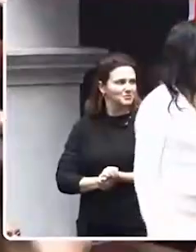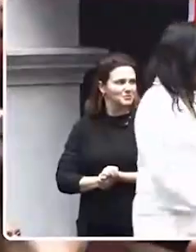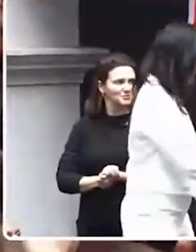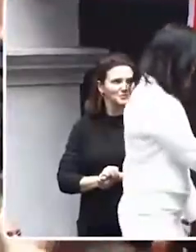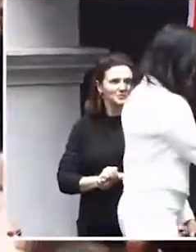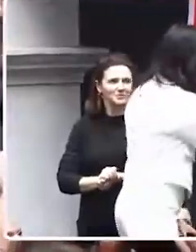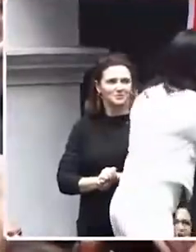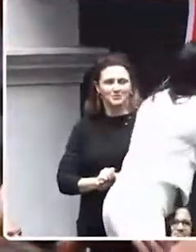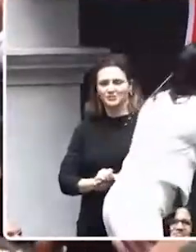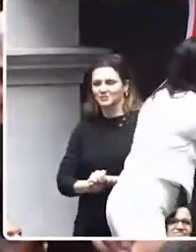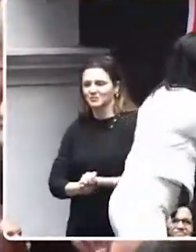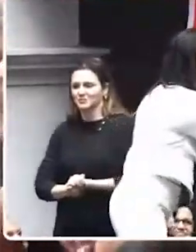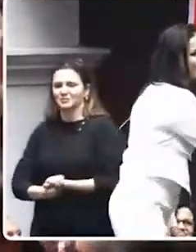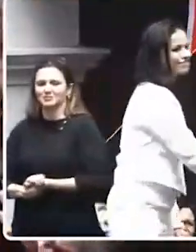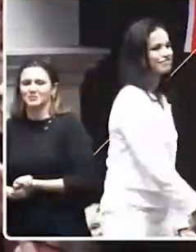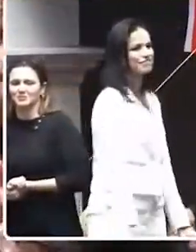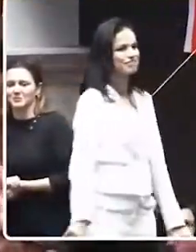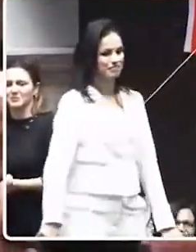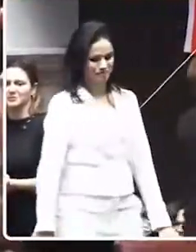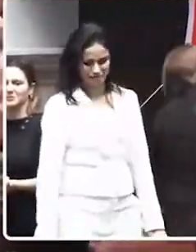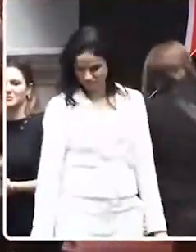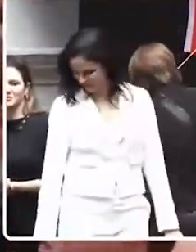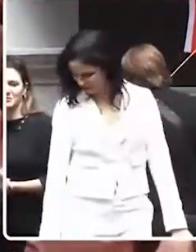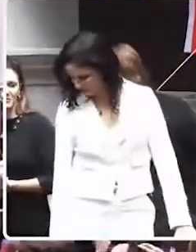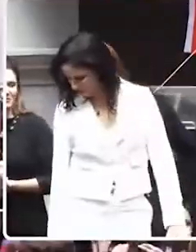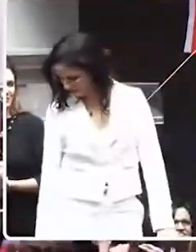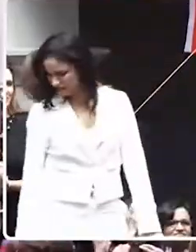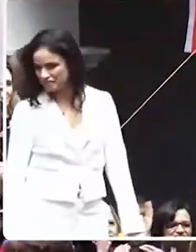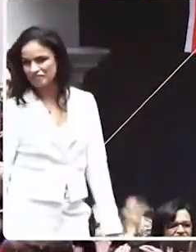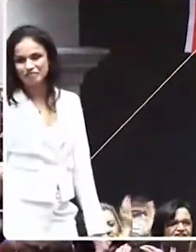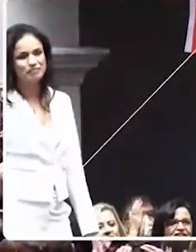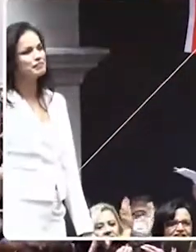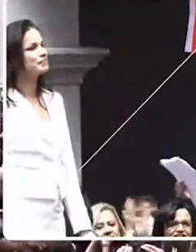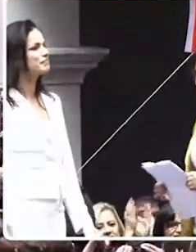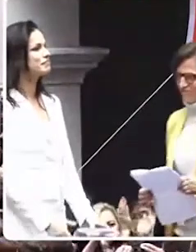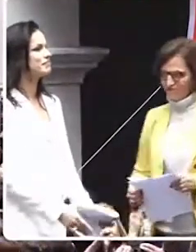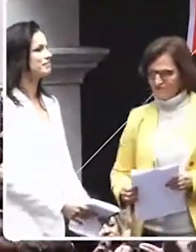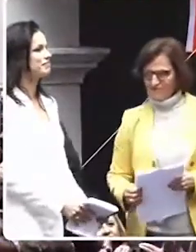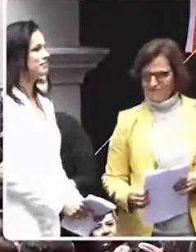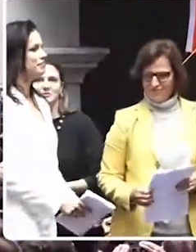Esse...